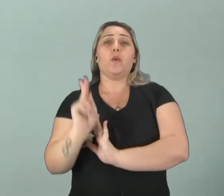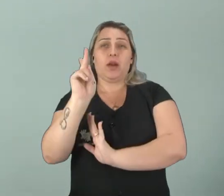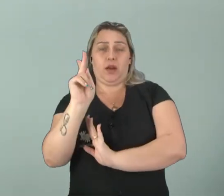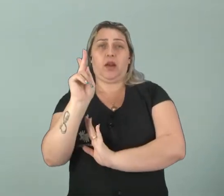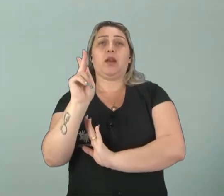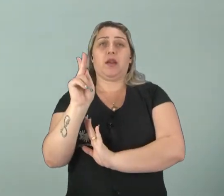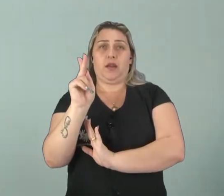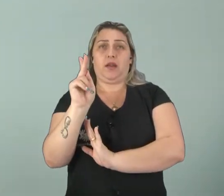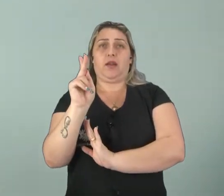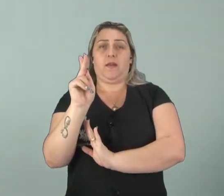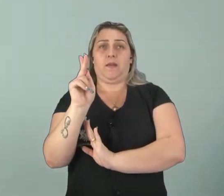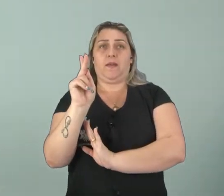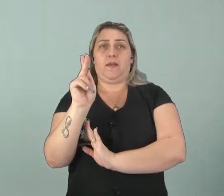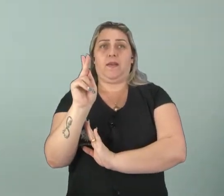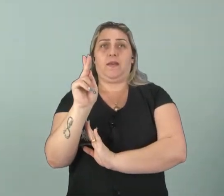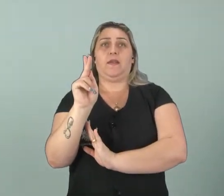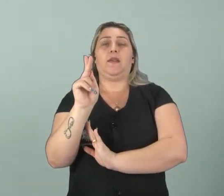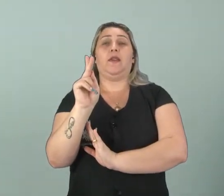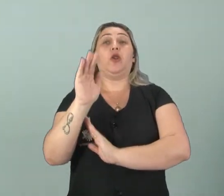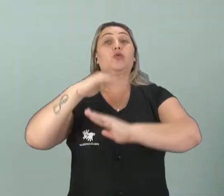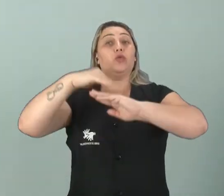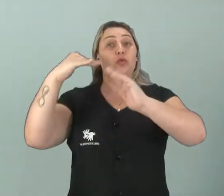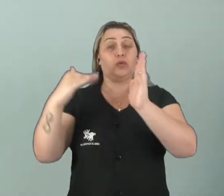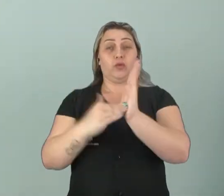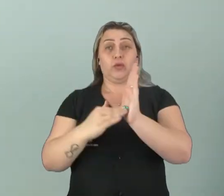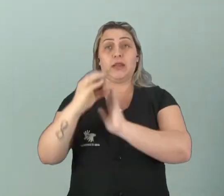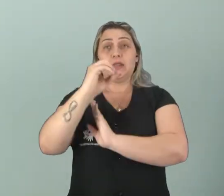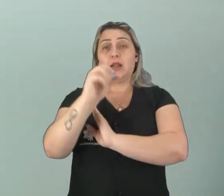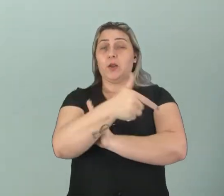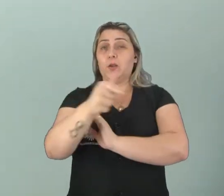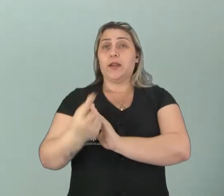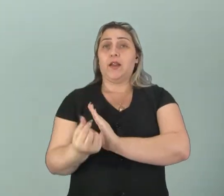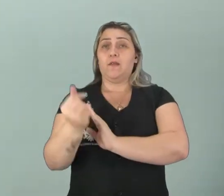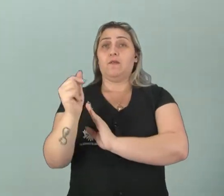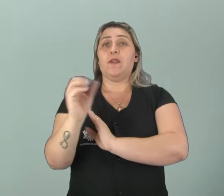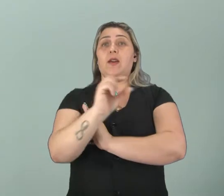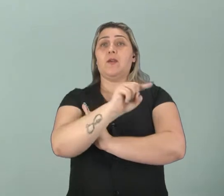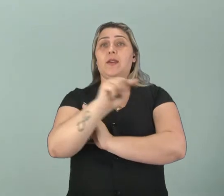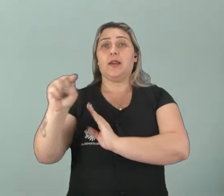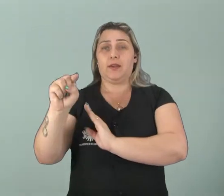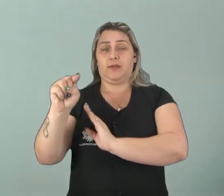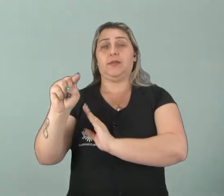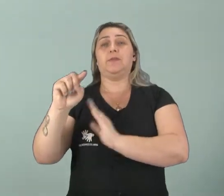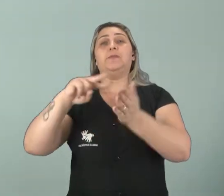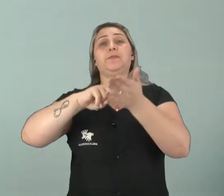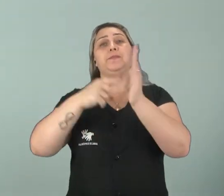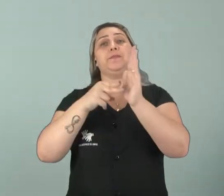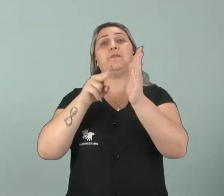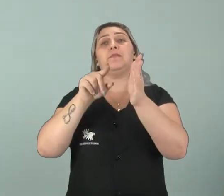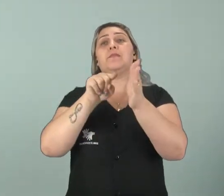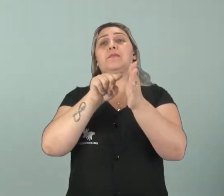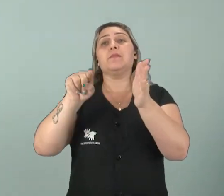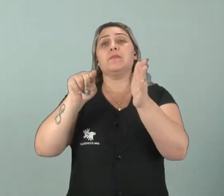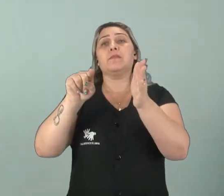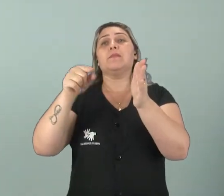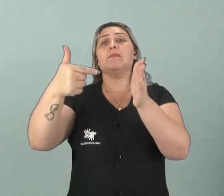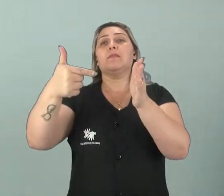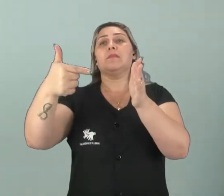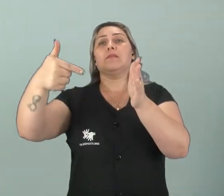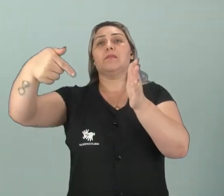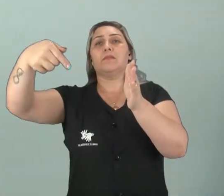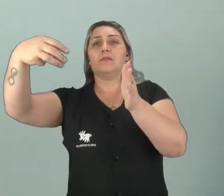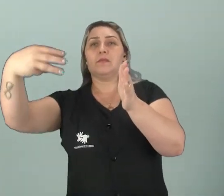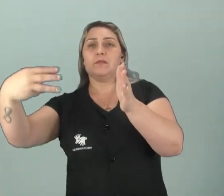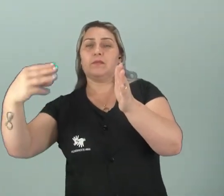chamar de escala absoluta. Então, o 0 Kelvin não tem valores negativos para ele e significa menos 273 graus Celsius.